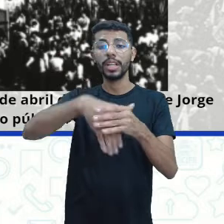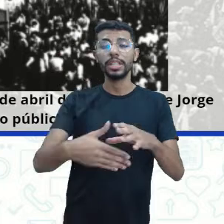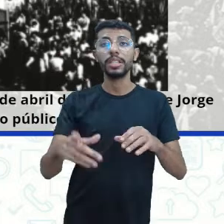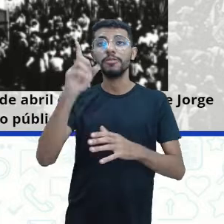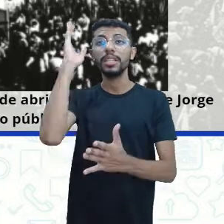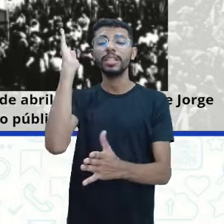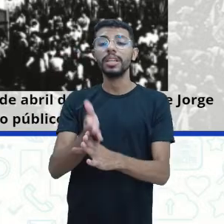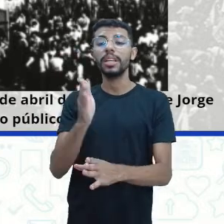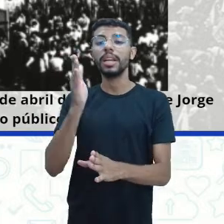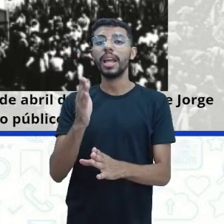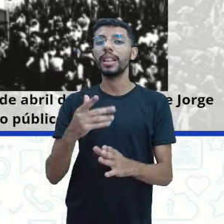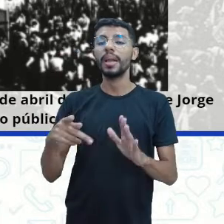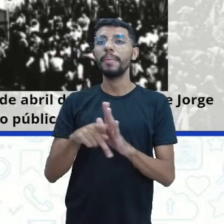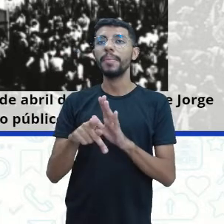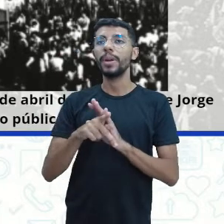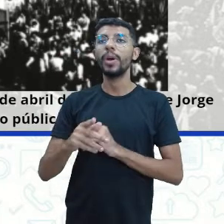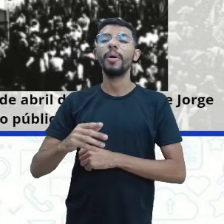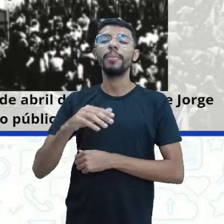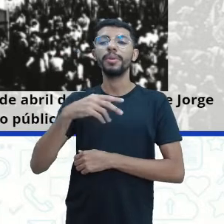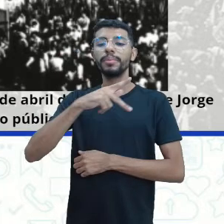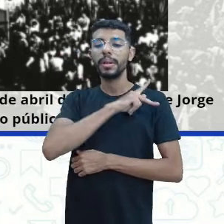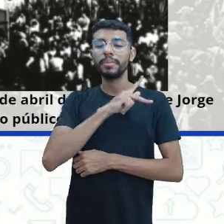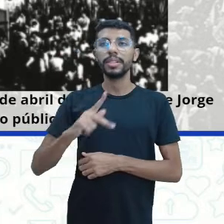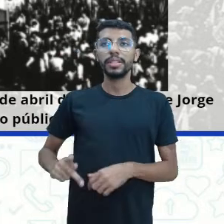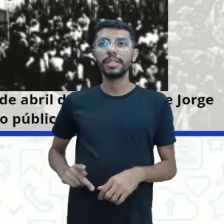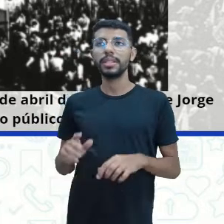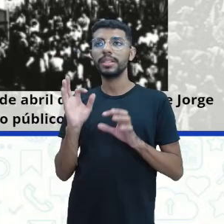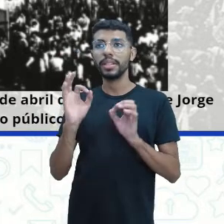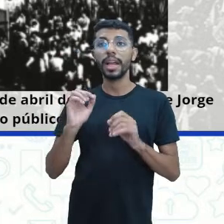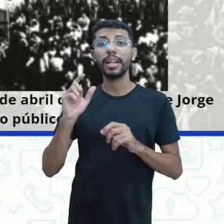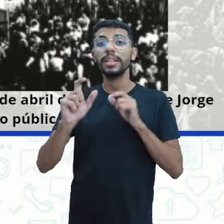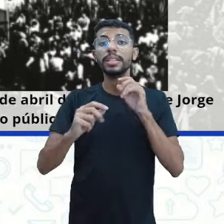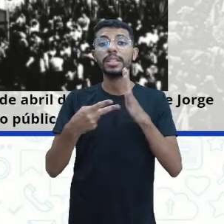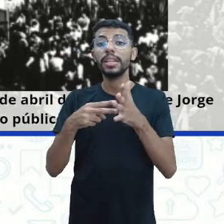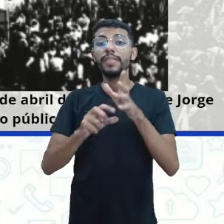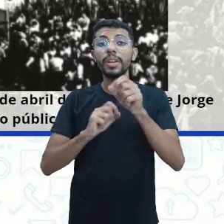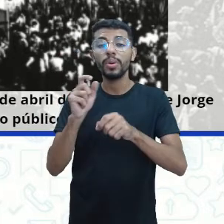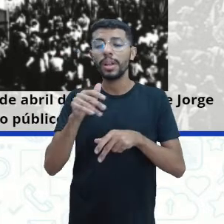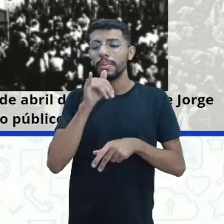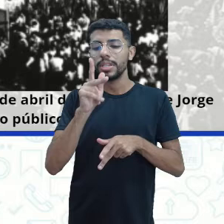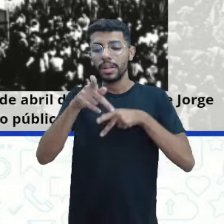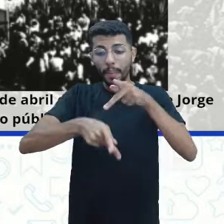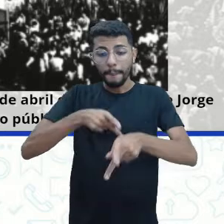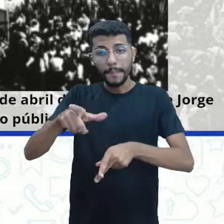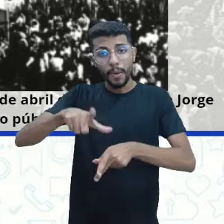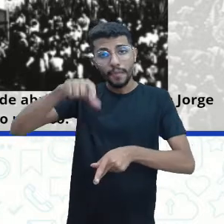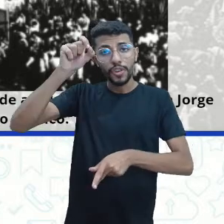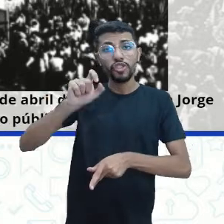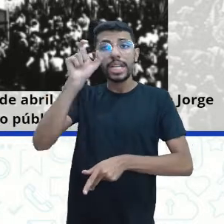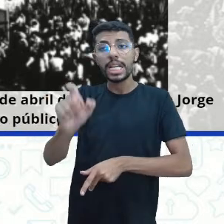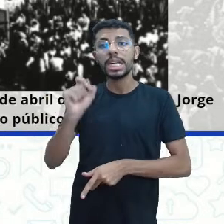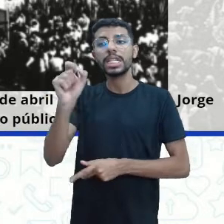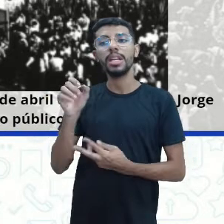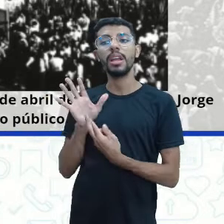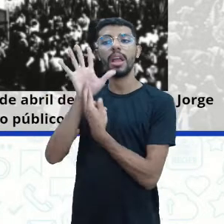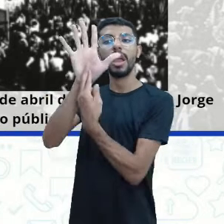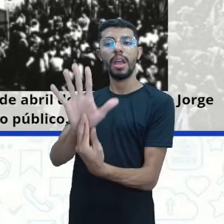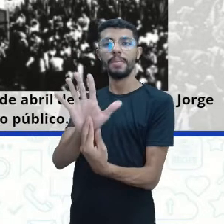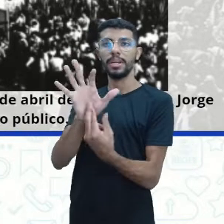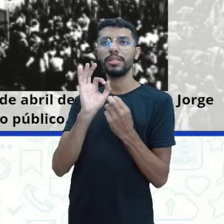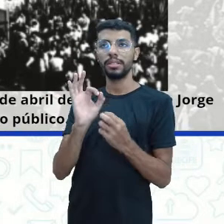da República, daí o nome, né? Então, queremos eleições diretas, ou seja, o povo escolher quem é o nosso representante. Vocês têm uma imagem aí, né,